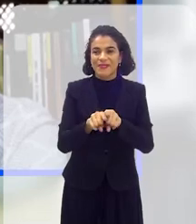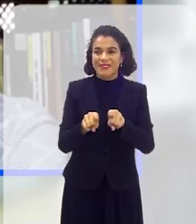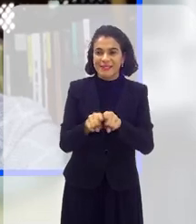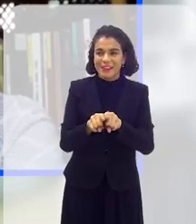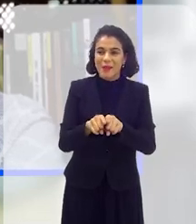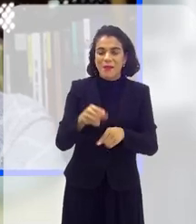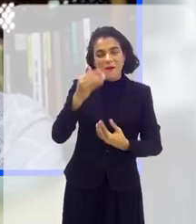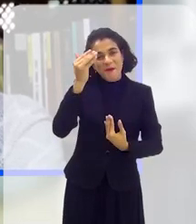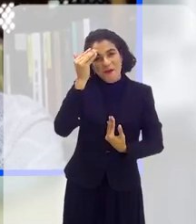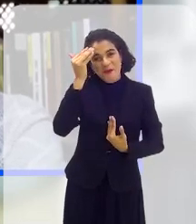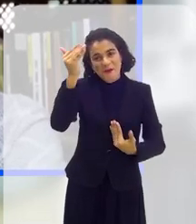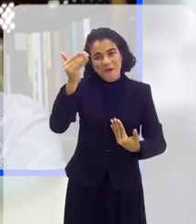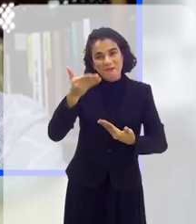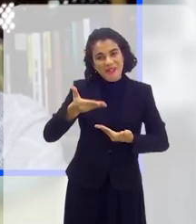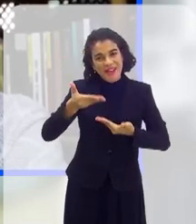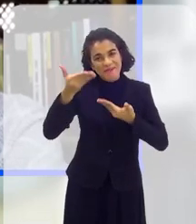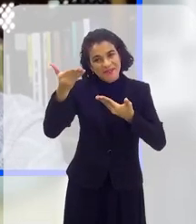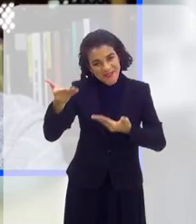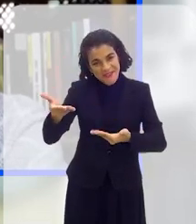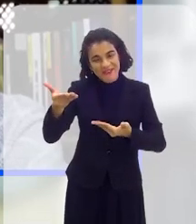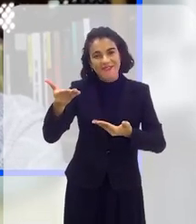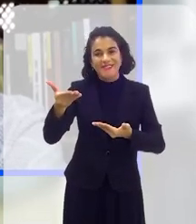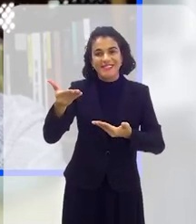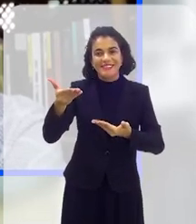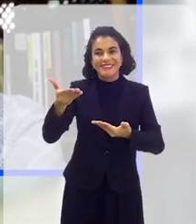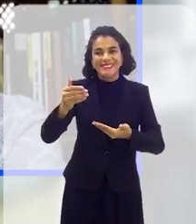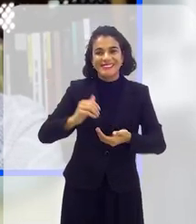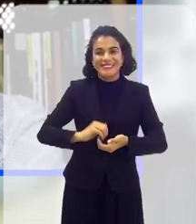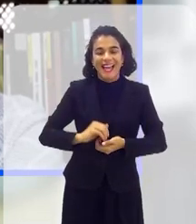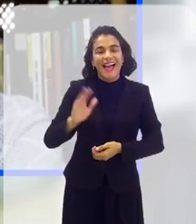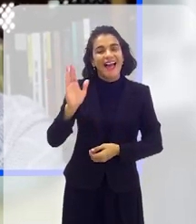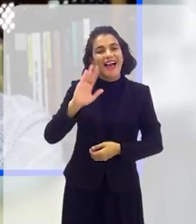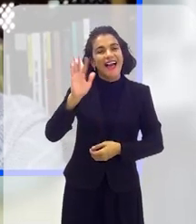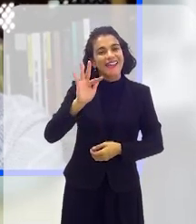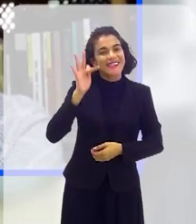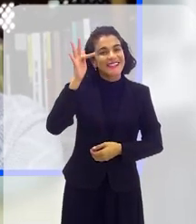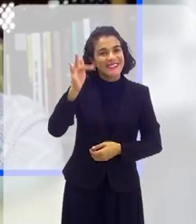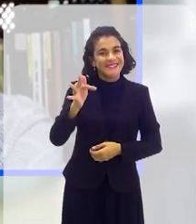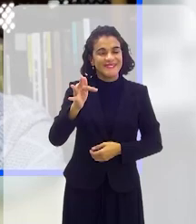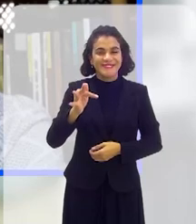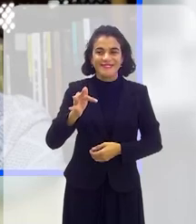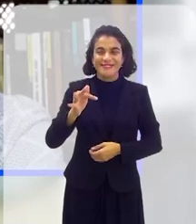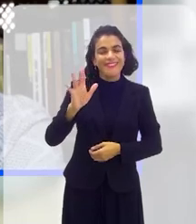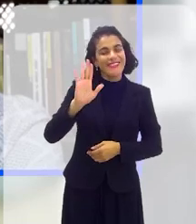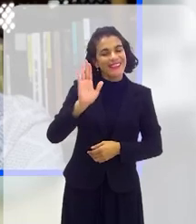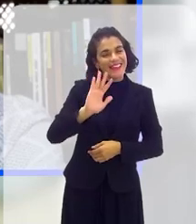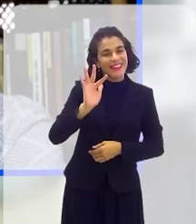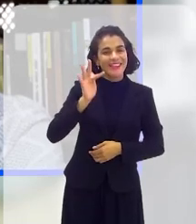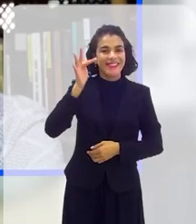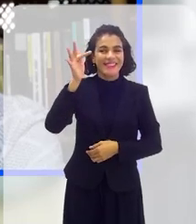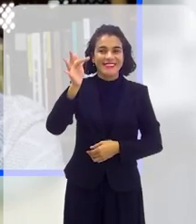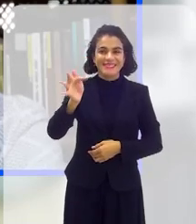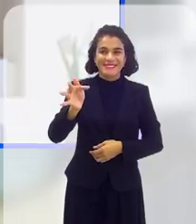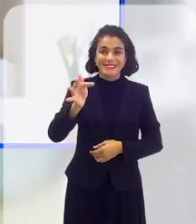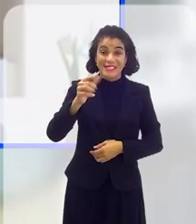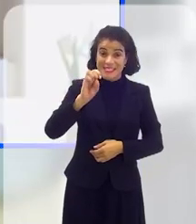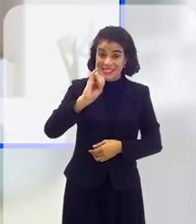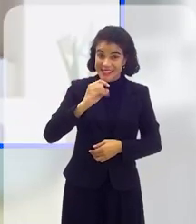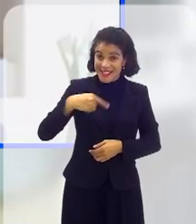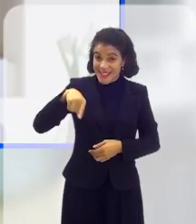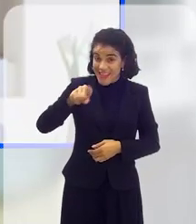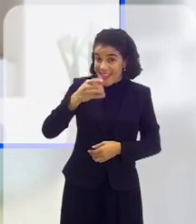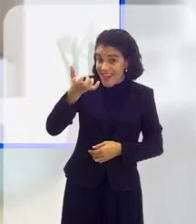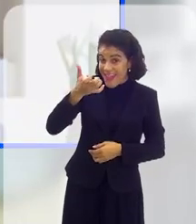também. E muito obrigado aí pelo convite. E até a próxima.